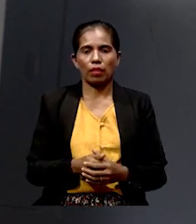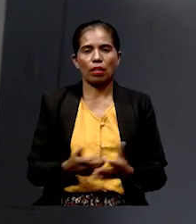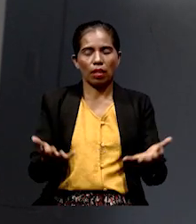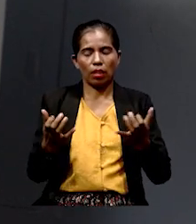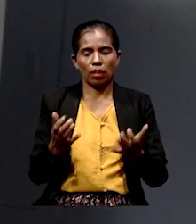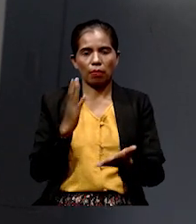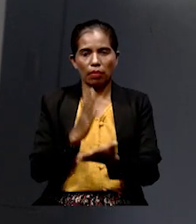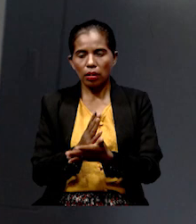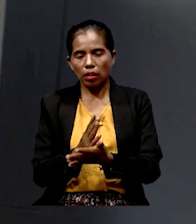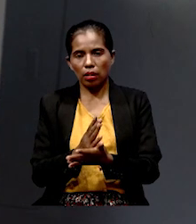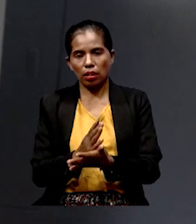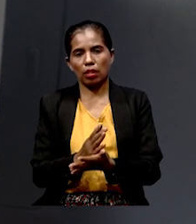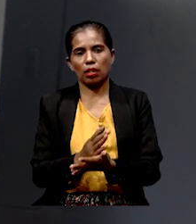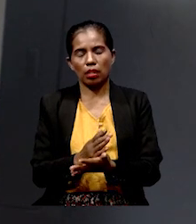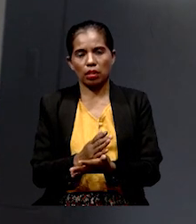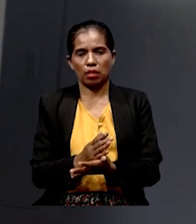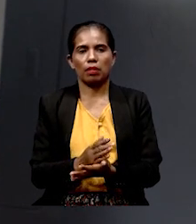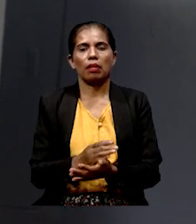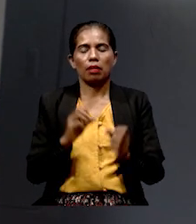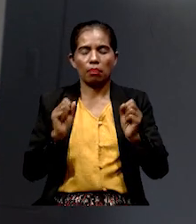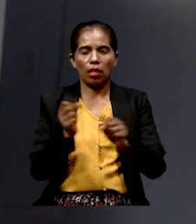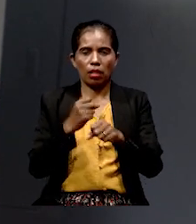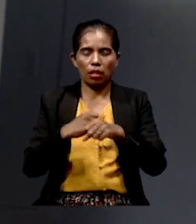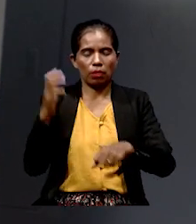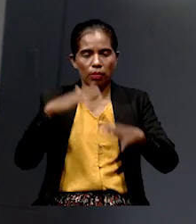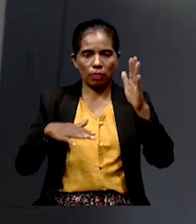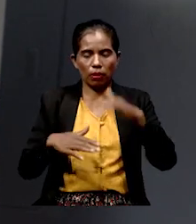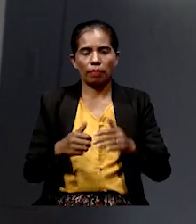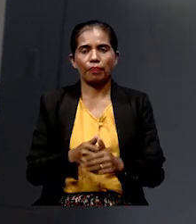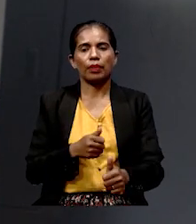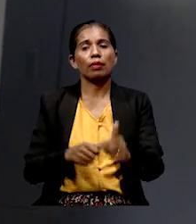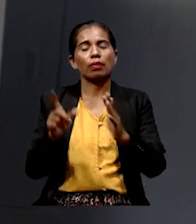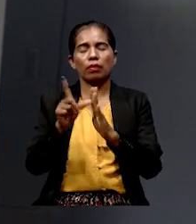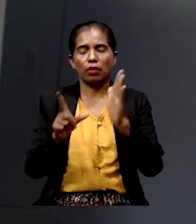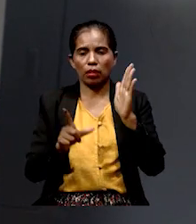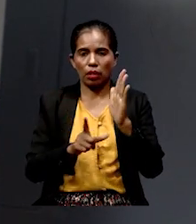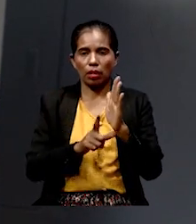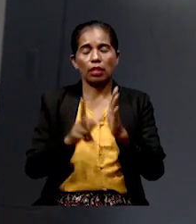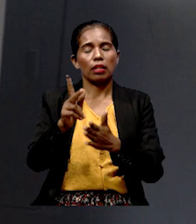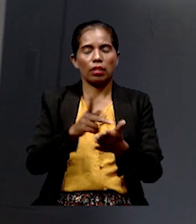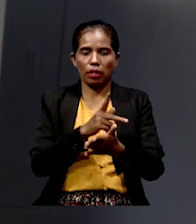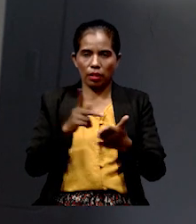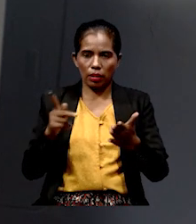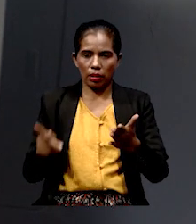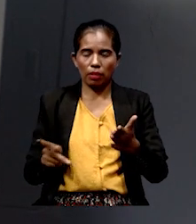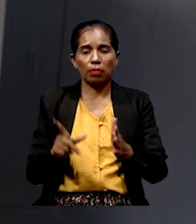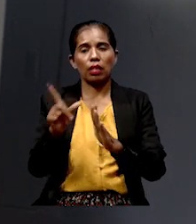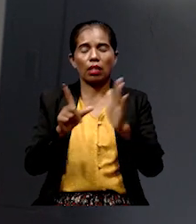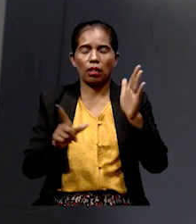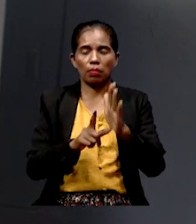para ida ne bangsa auto ida ne ide tur procedimento criminal é procedimento legal é